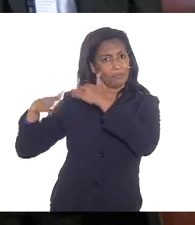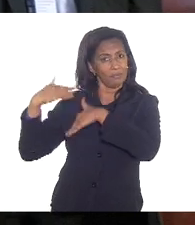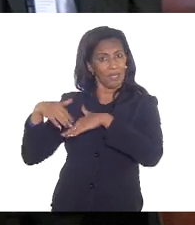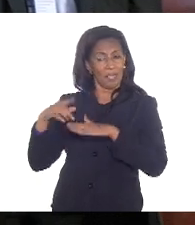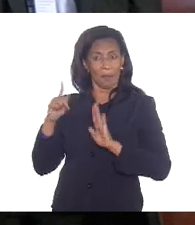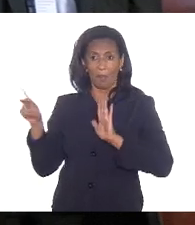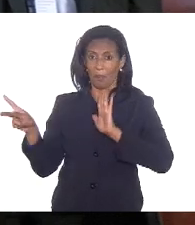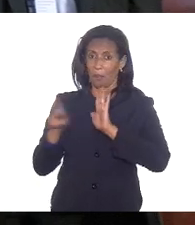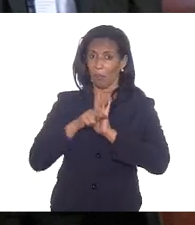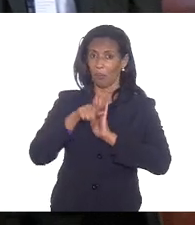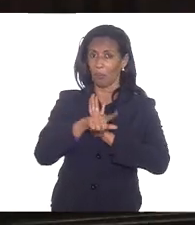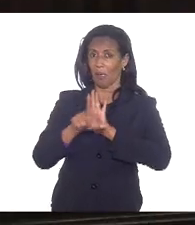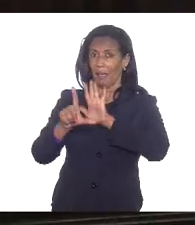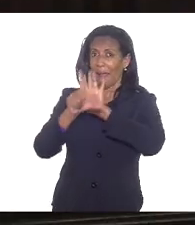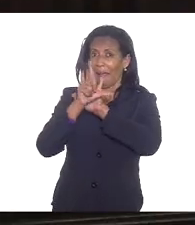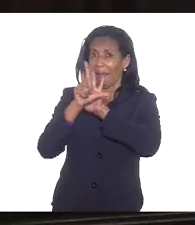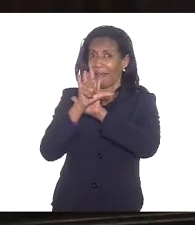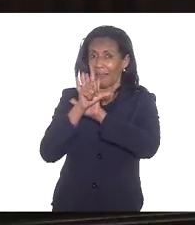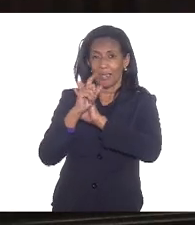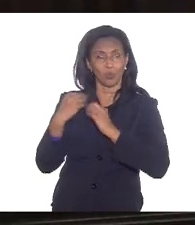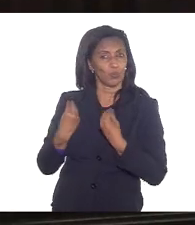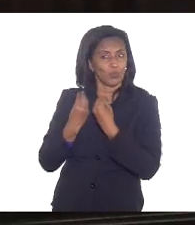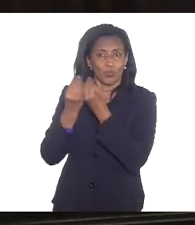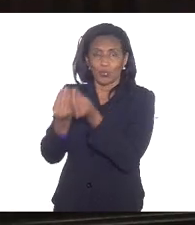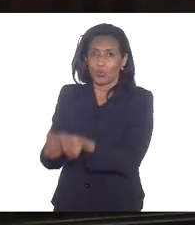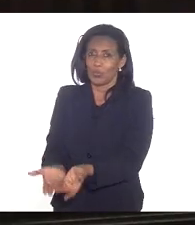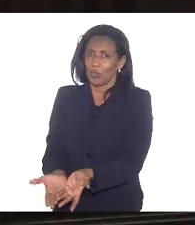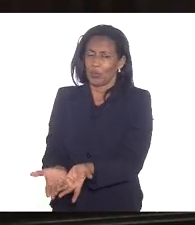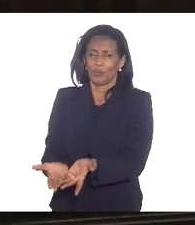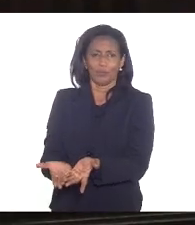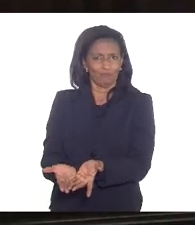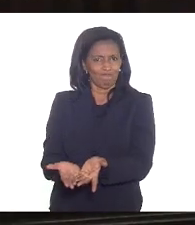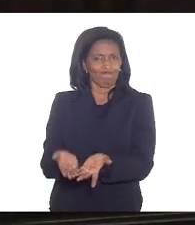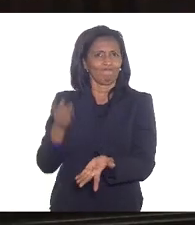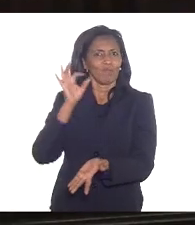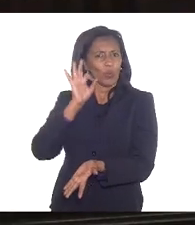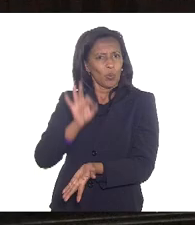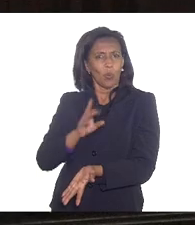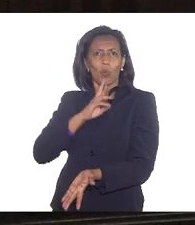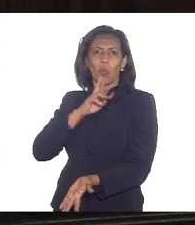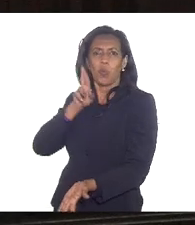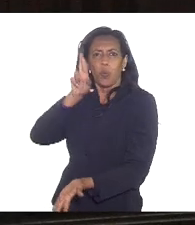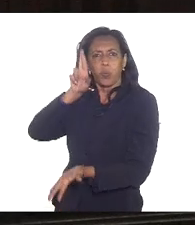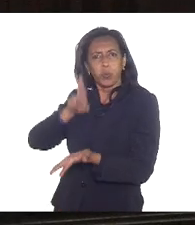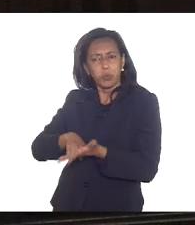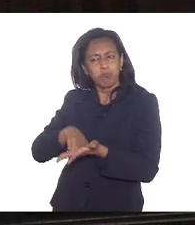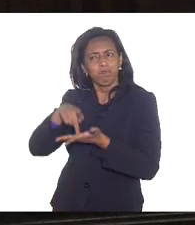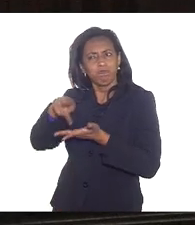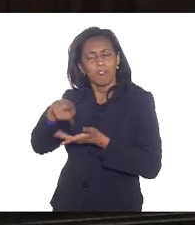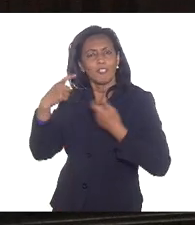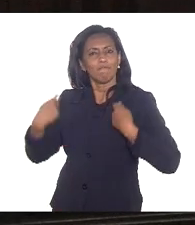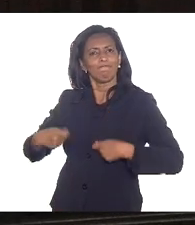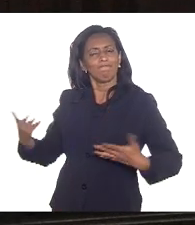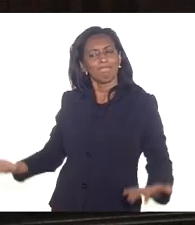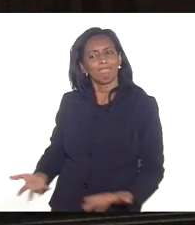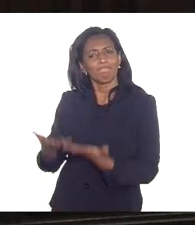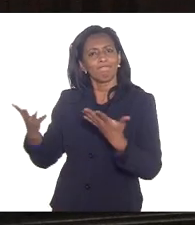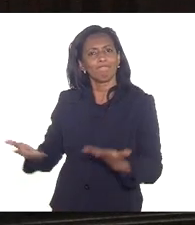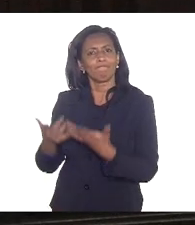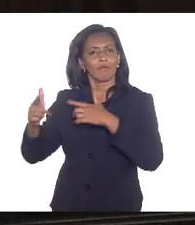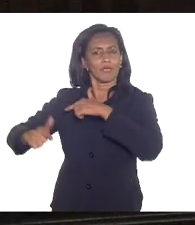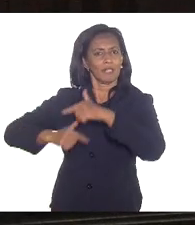que por si só a lei não foi capaz de dar o devido reconhecimento que merecia os